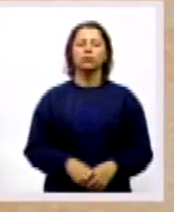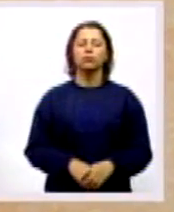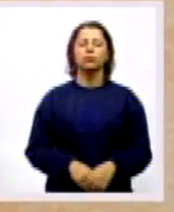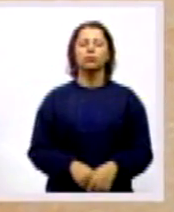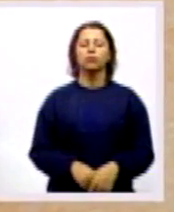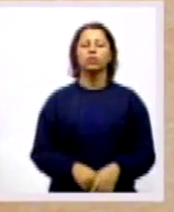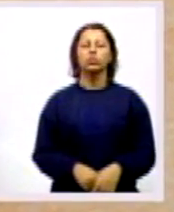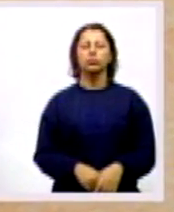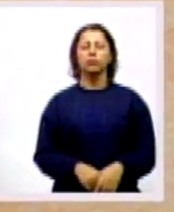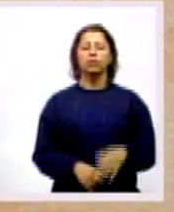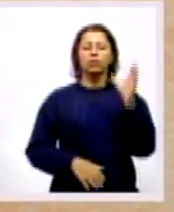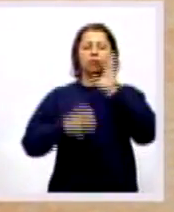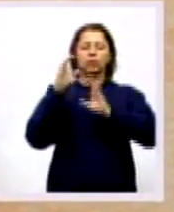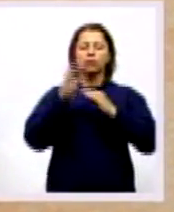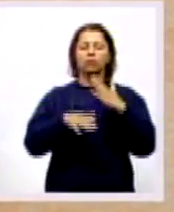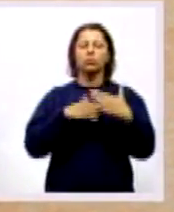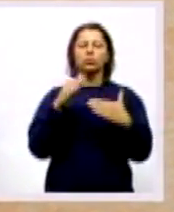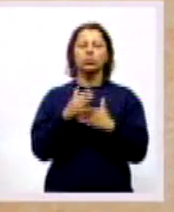Tu